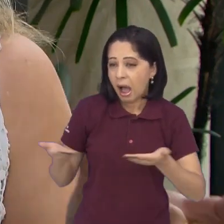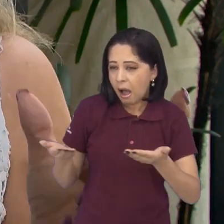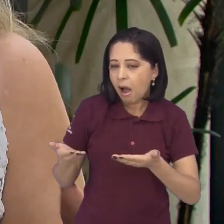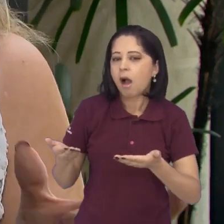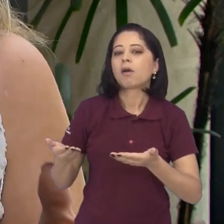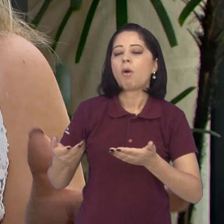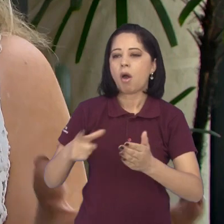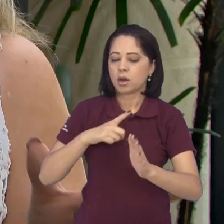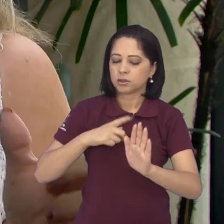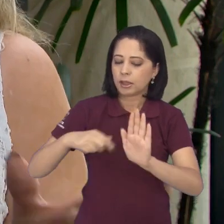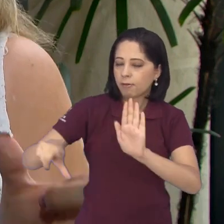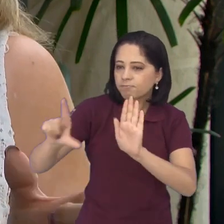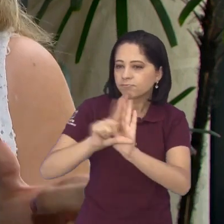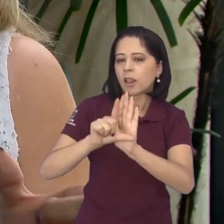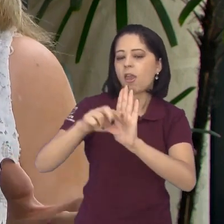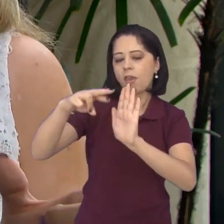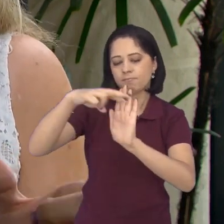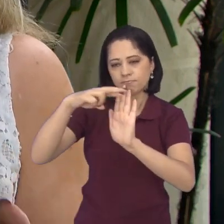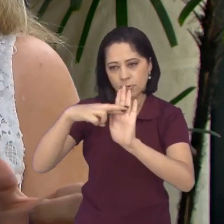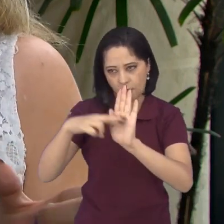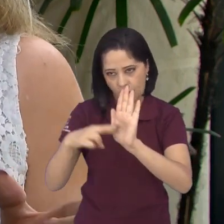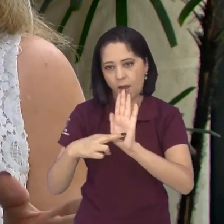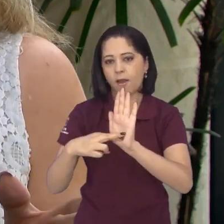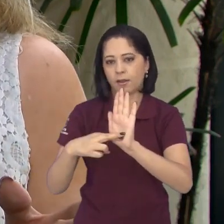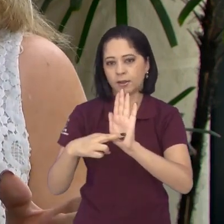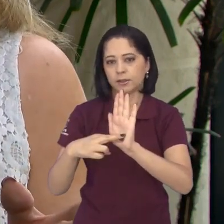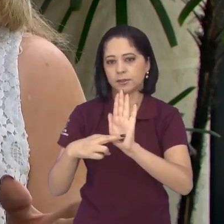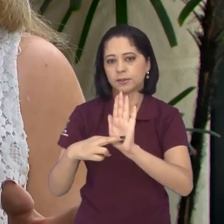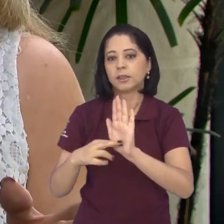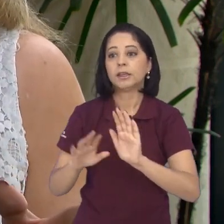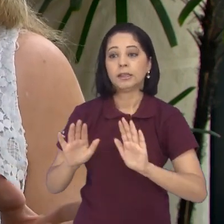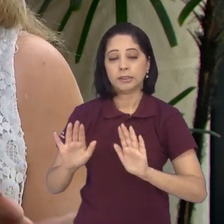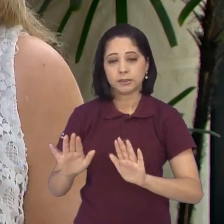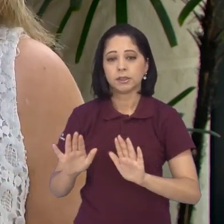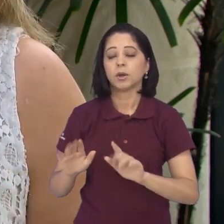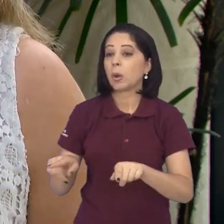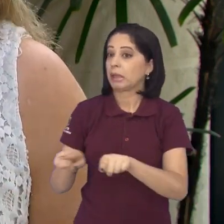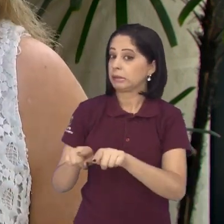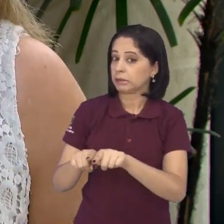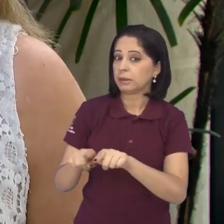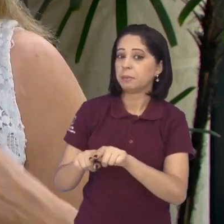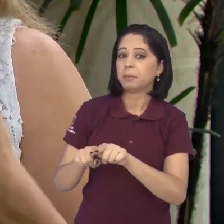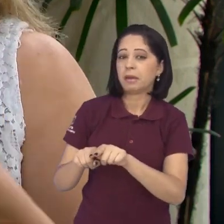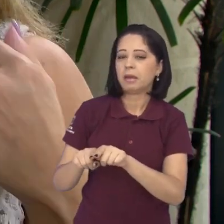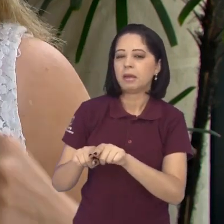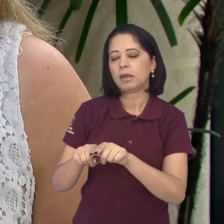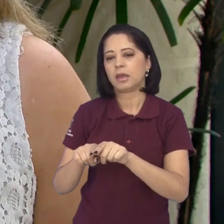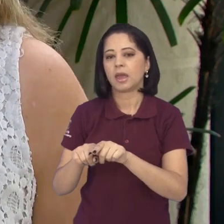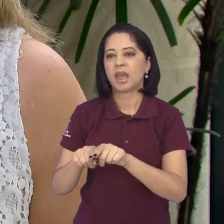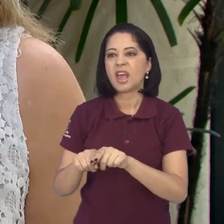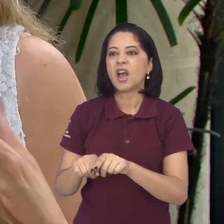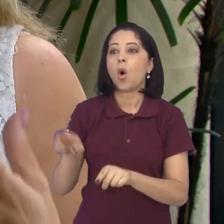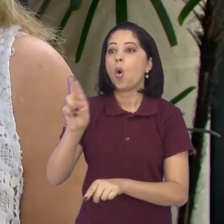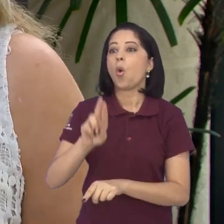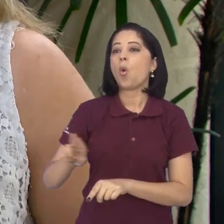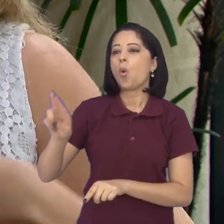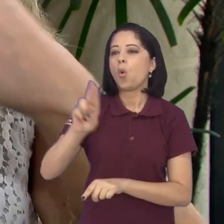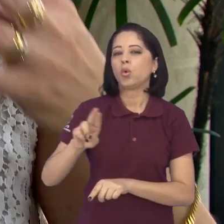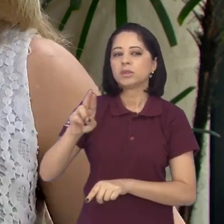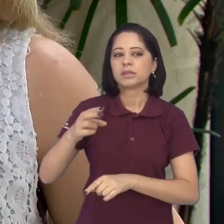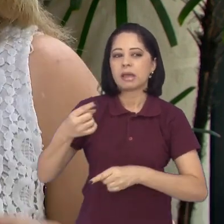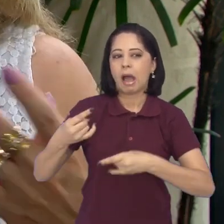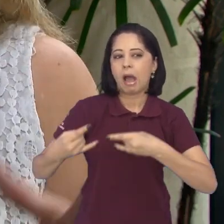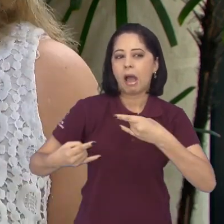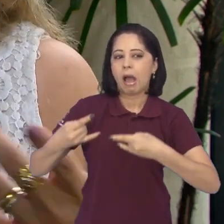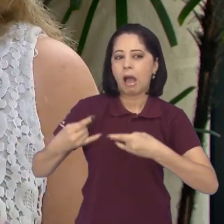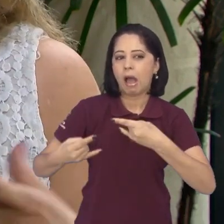vem disciplinado dentro das resoluções, né? Além disso, o próprio uso de robôs